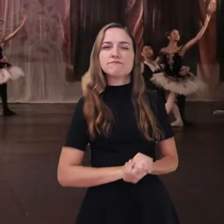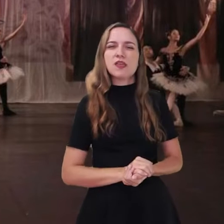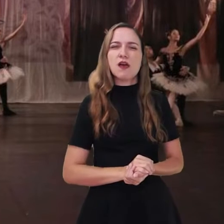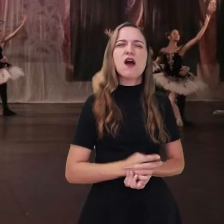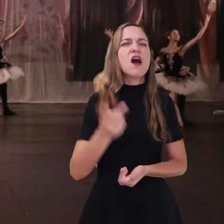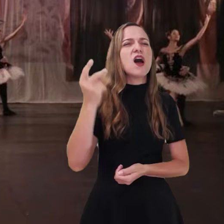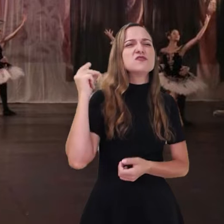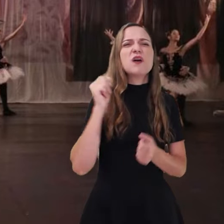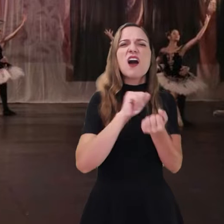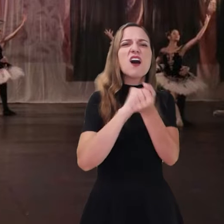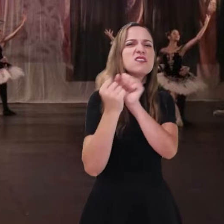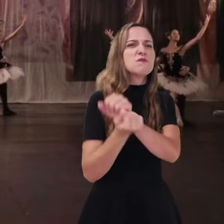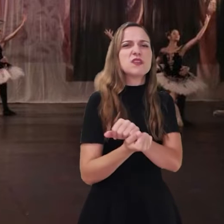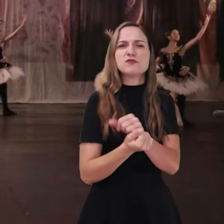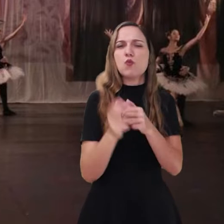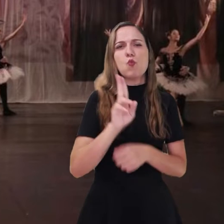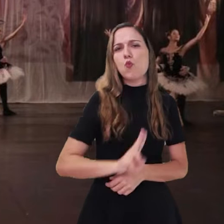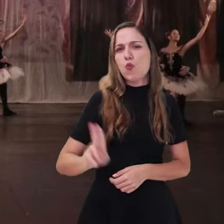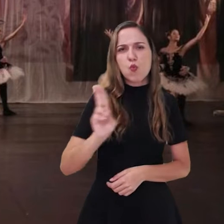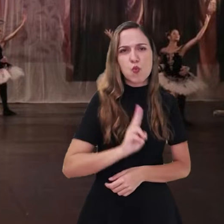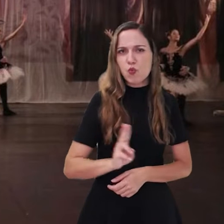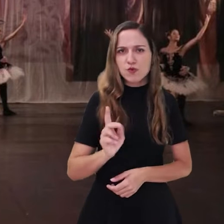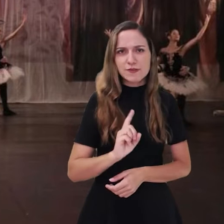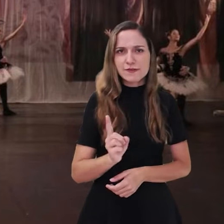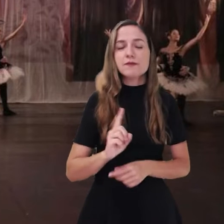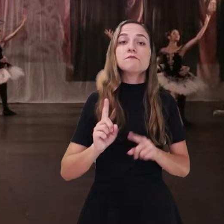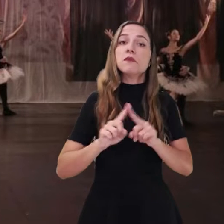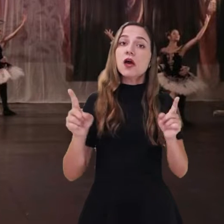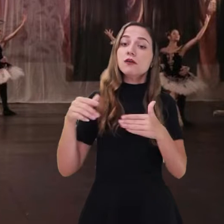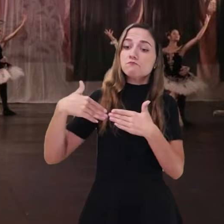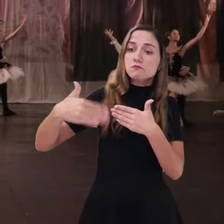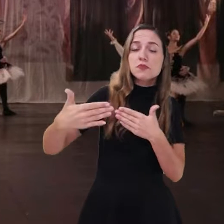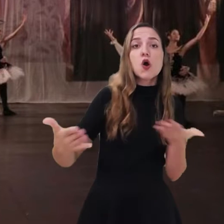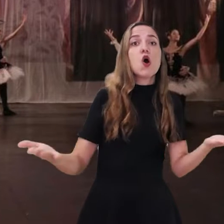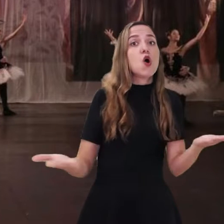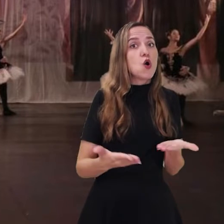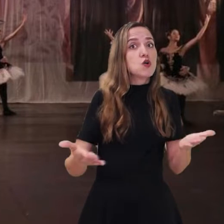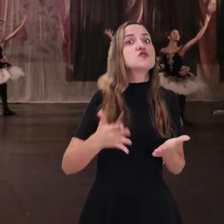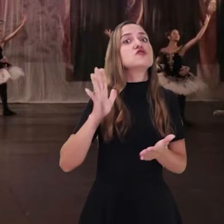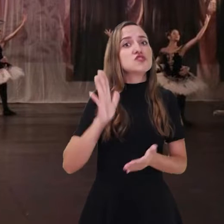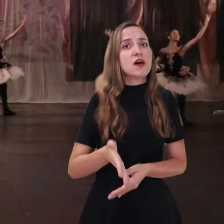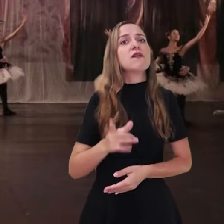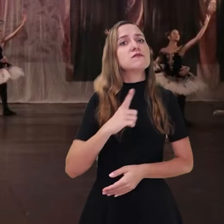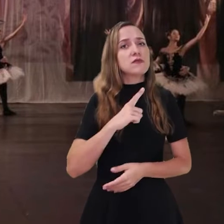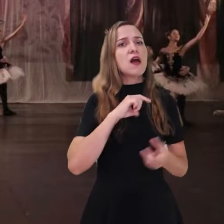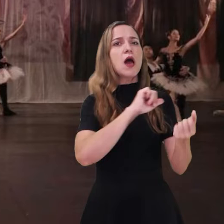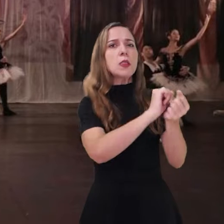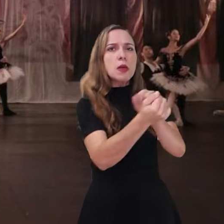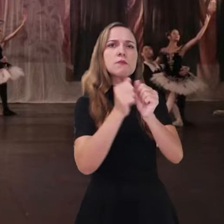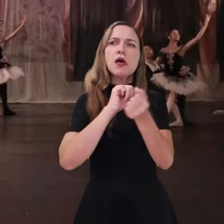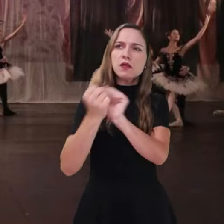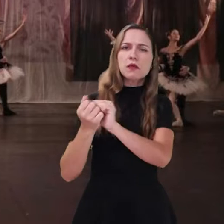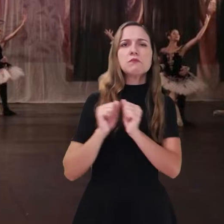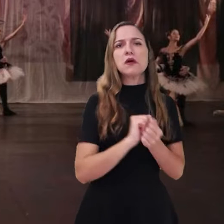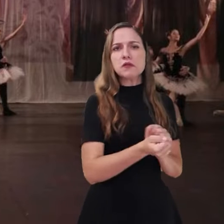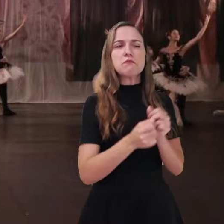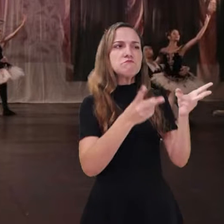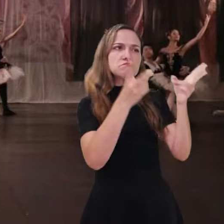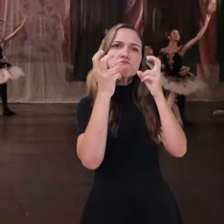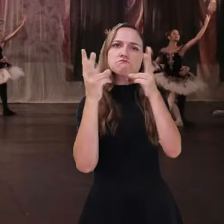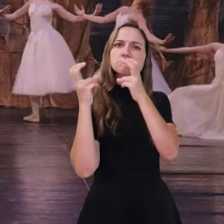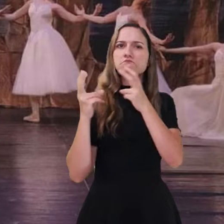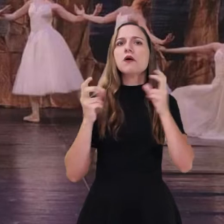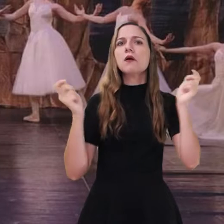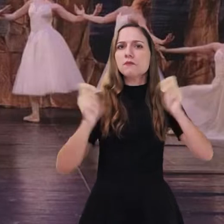adaptações não eram aceitas nos repertórios. Já hoje, com as remontagens, pode-se observar muitas